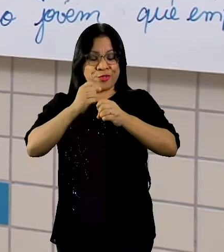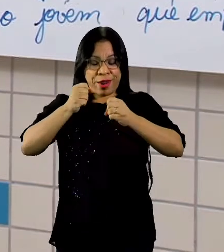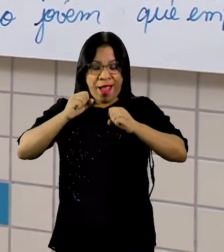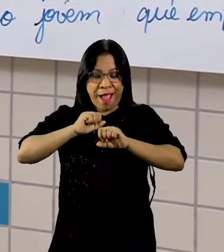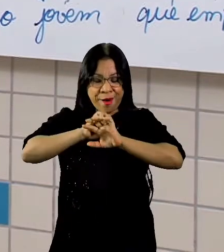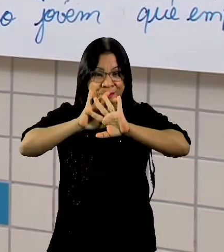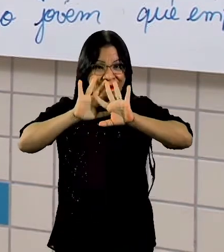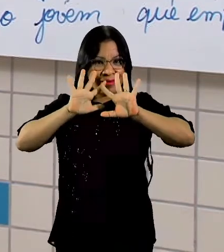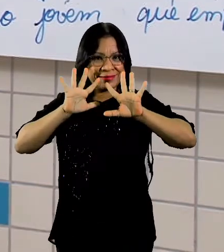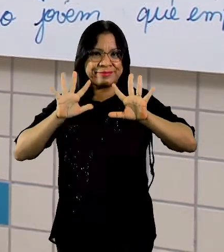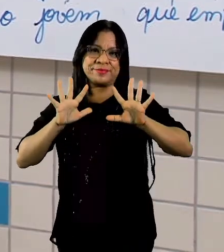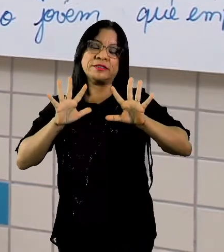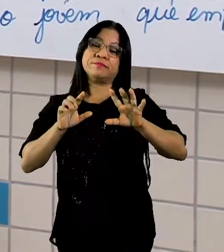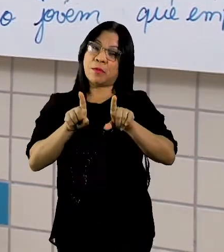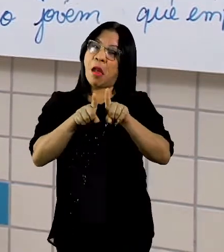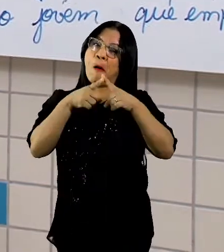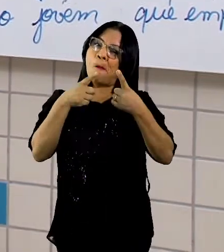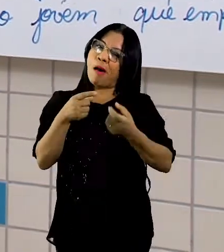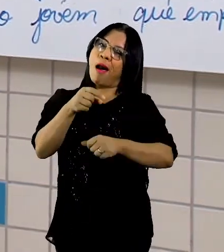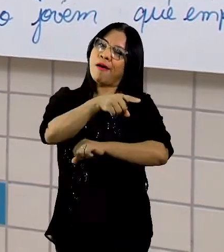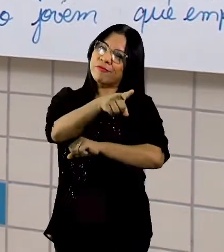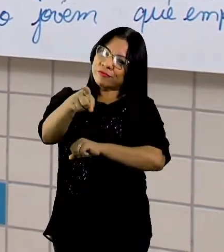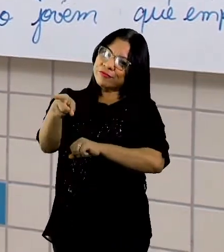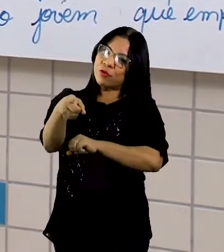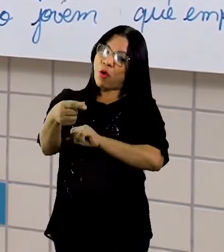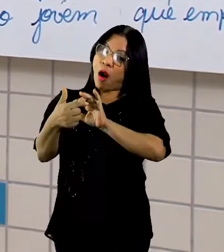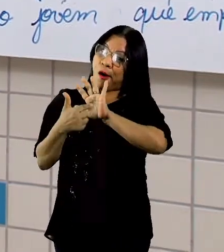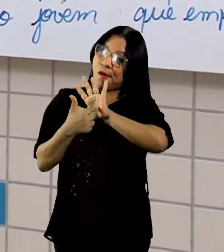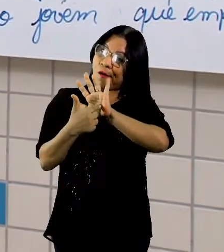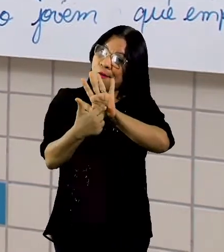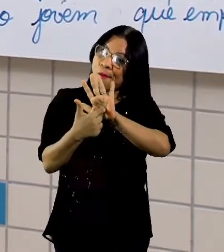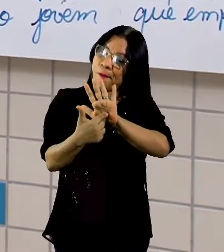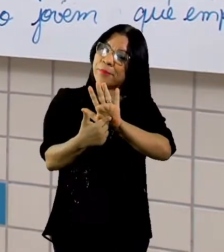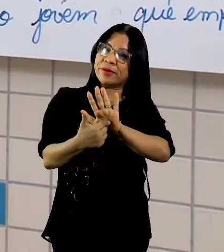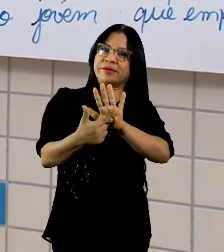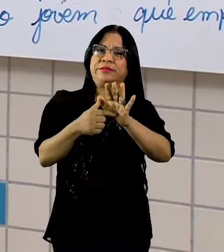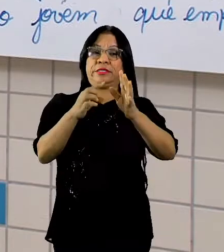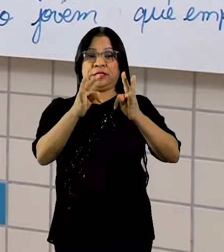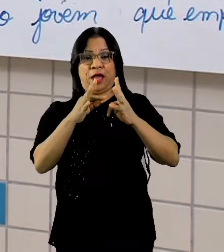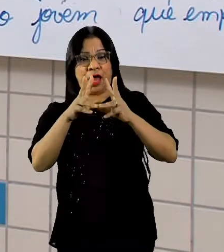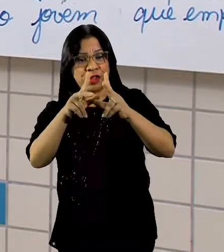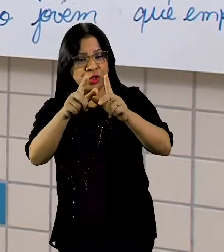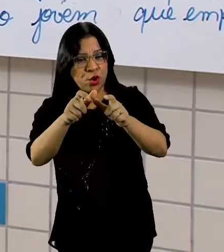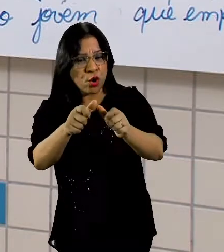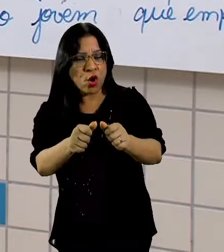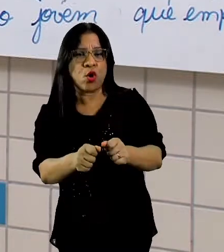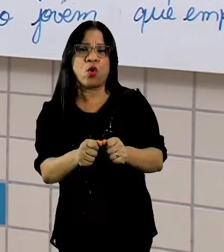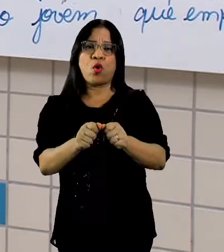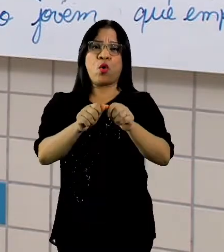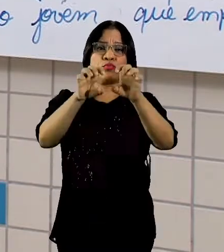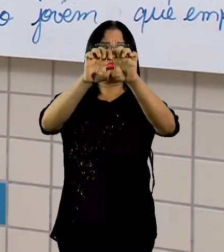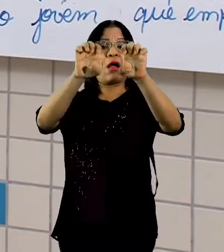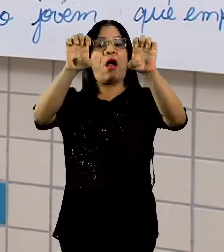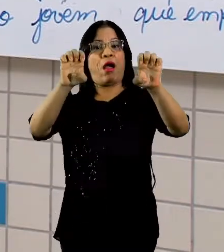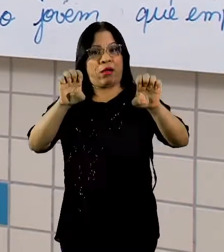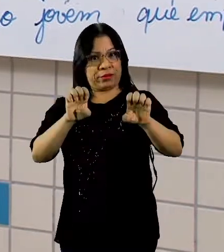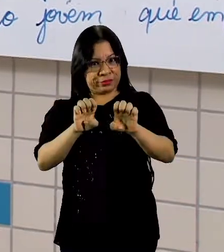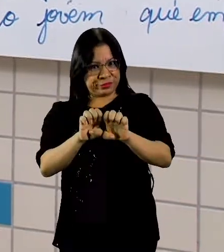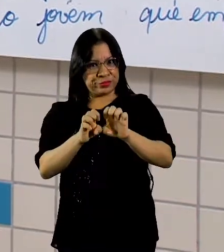Mas vocês vão apresentar todos esses elementos, a estrutura da narrativa, para o professor da